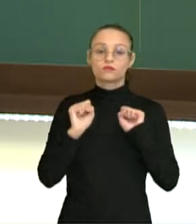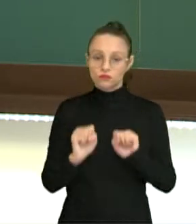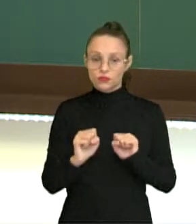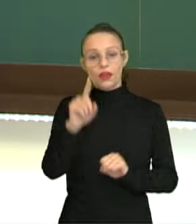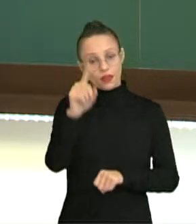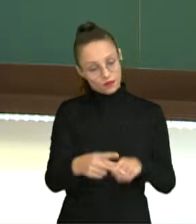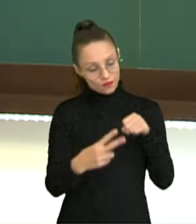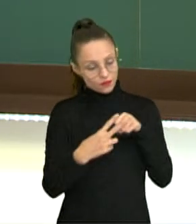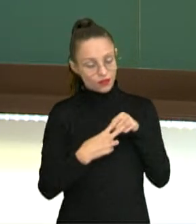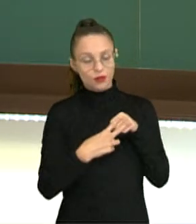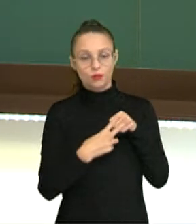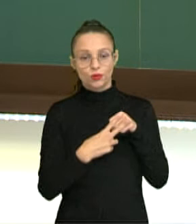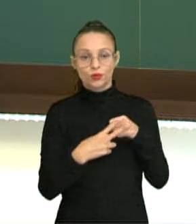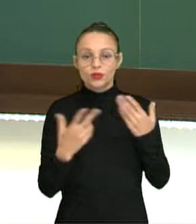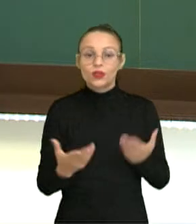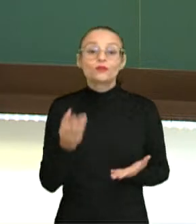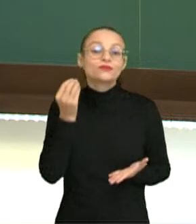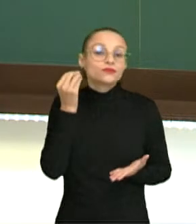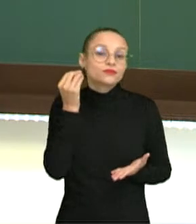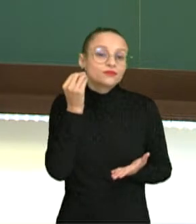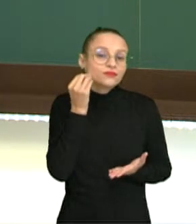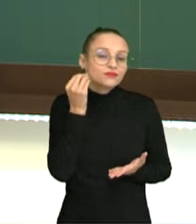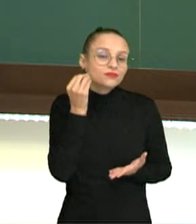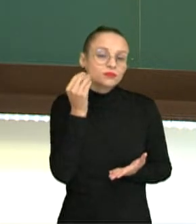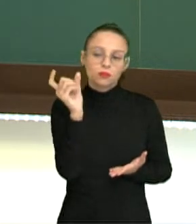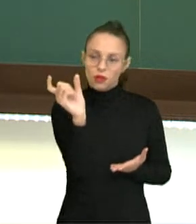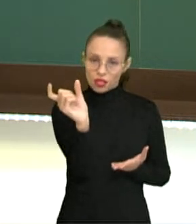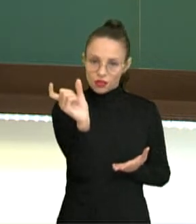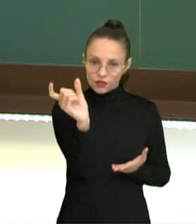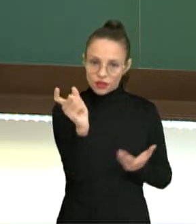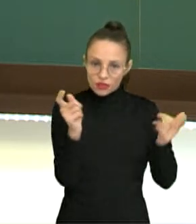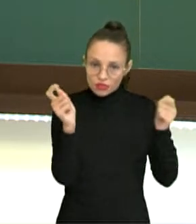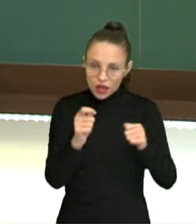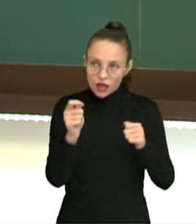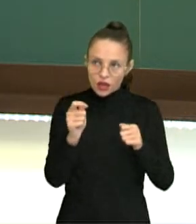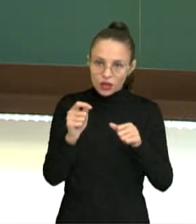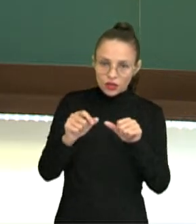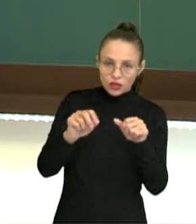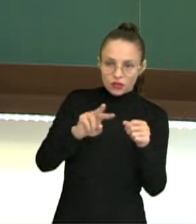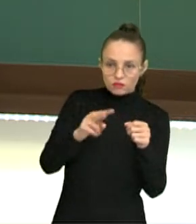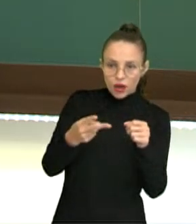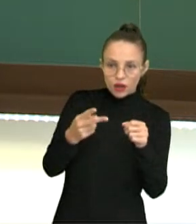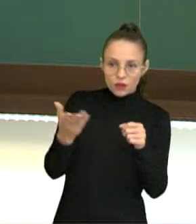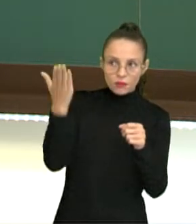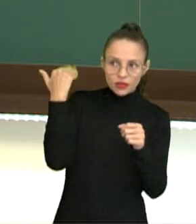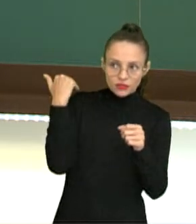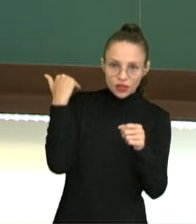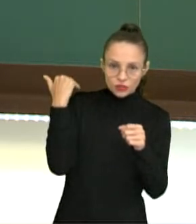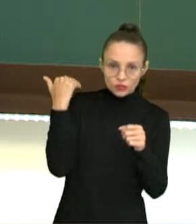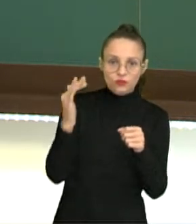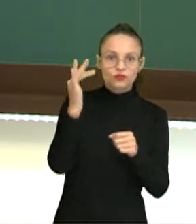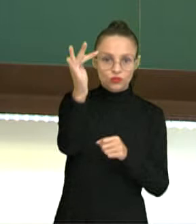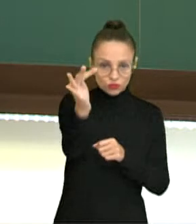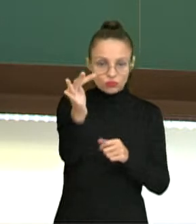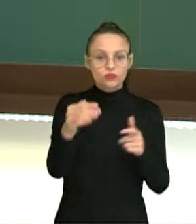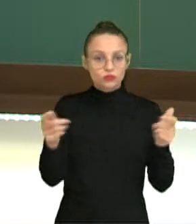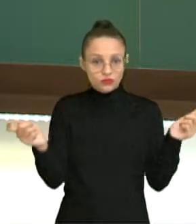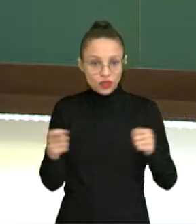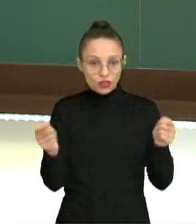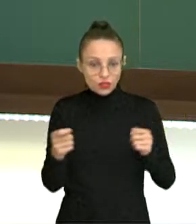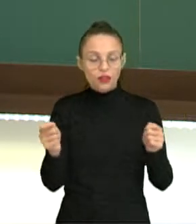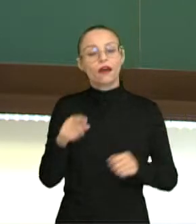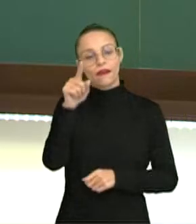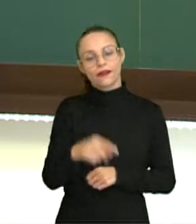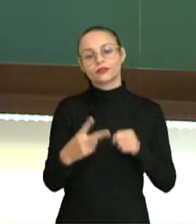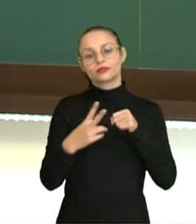que é verbo. Então, eu testo a palavra. Se puder colocar no futuro, no pretérito e no infinitivo, eu tenho a certeza que ela é